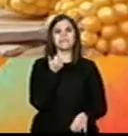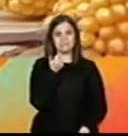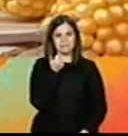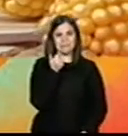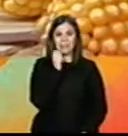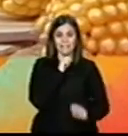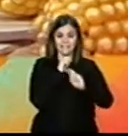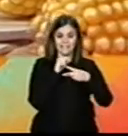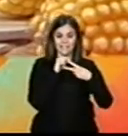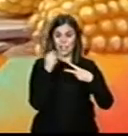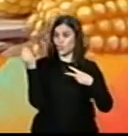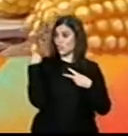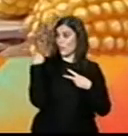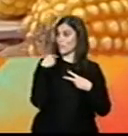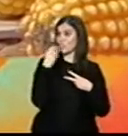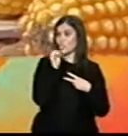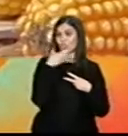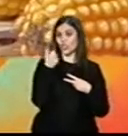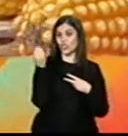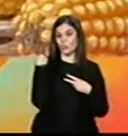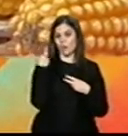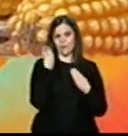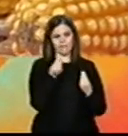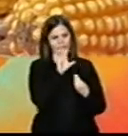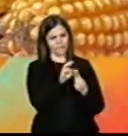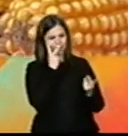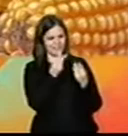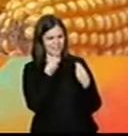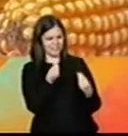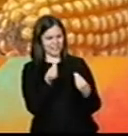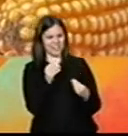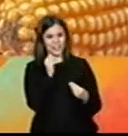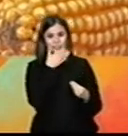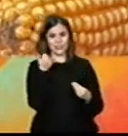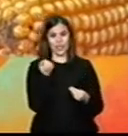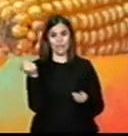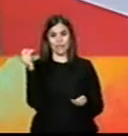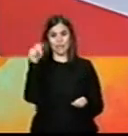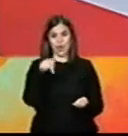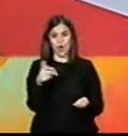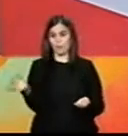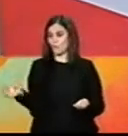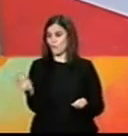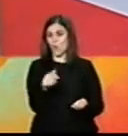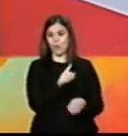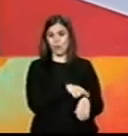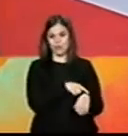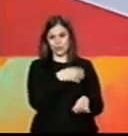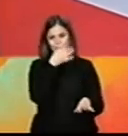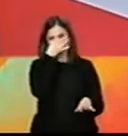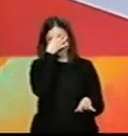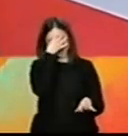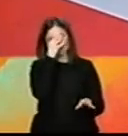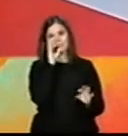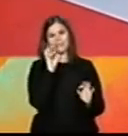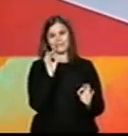para as duas coisas. Chamaste? Que bom aspecto, Sónia. Chamaste? Bom aspecto, Sónia. A Sónia chegou no bom momento, aspecto, no momento de exato,